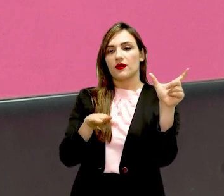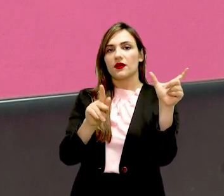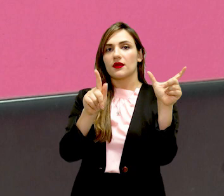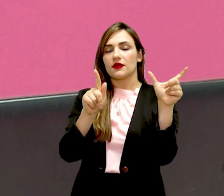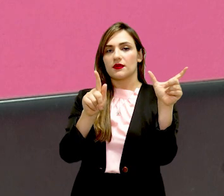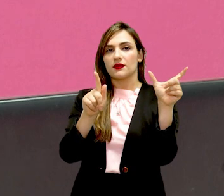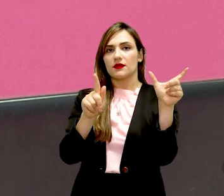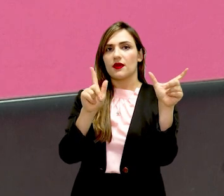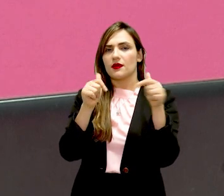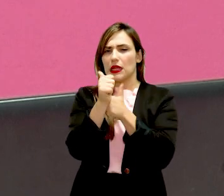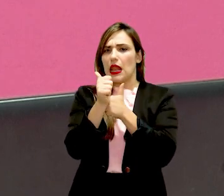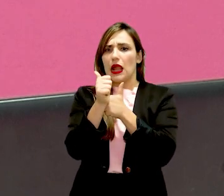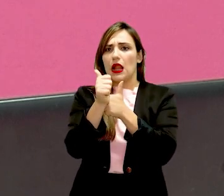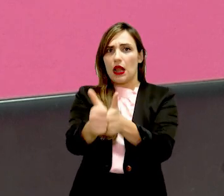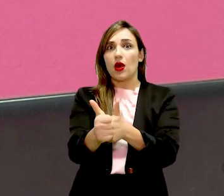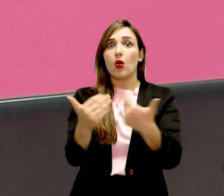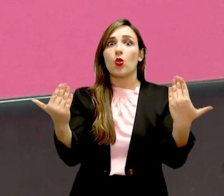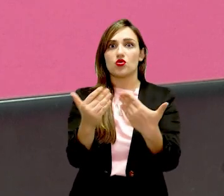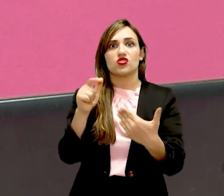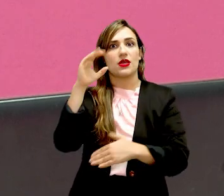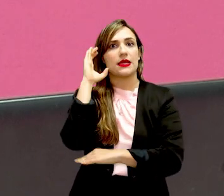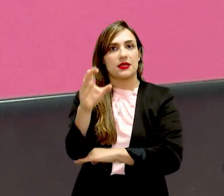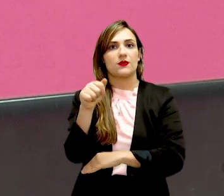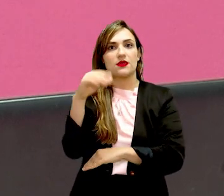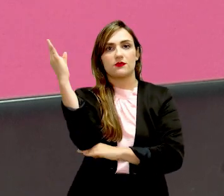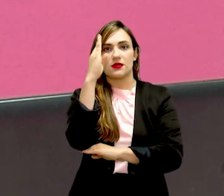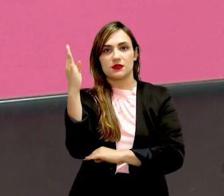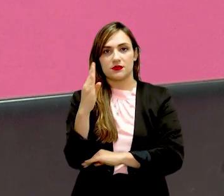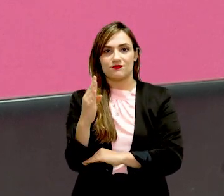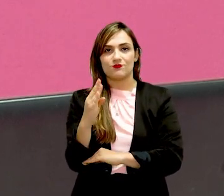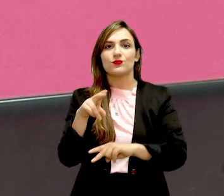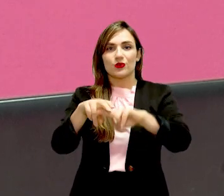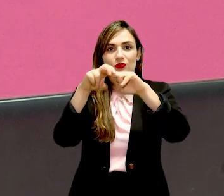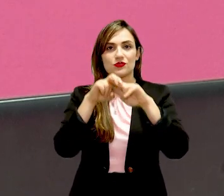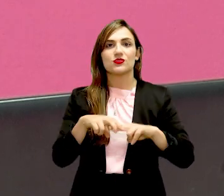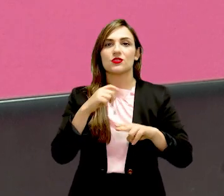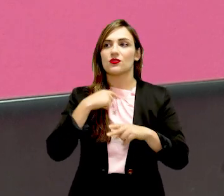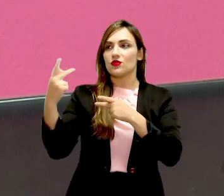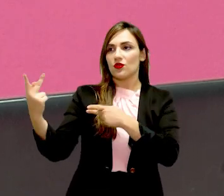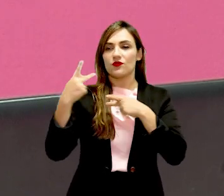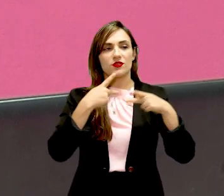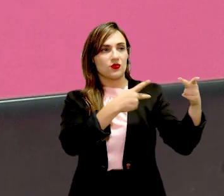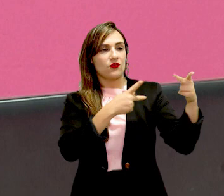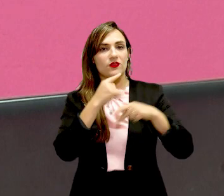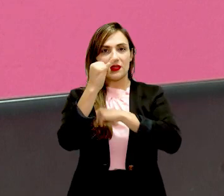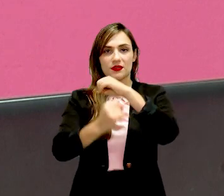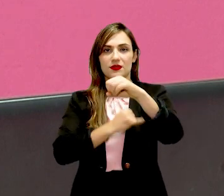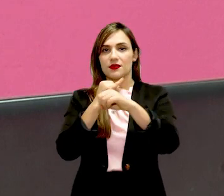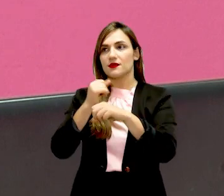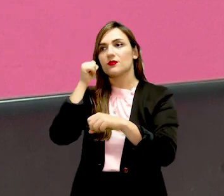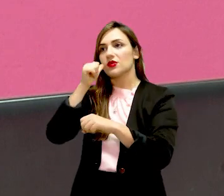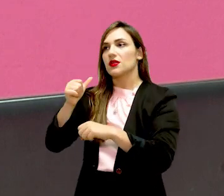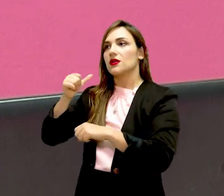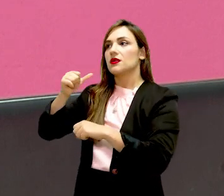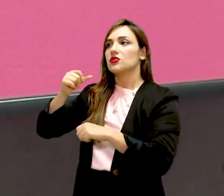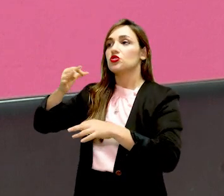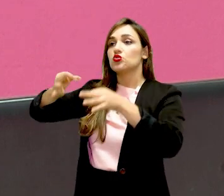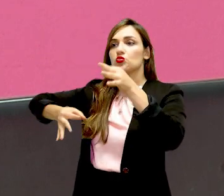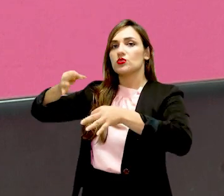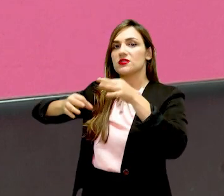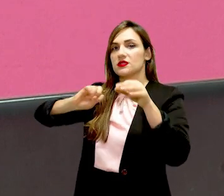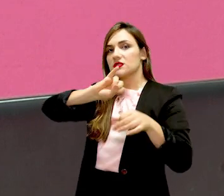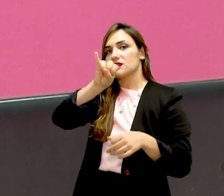ano de 2021 se tornou crime no Brasil. Sobre o tema, a gente vai conversar online com a juíza de